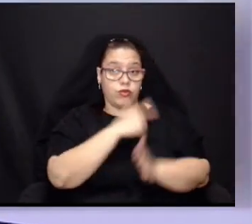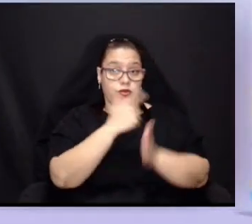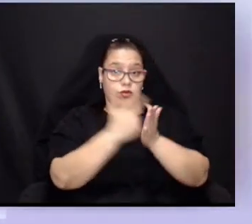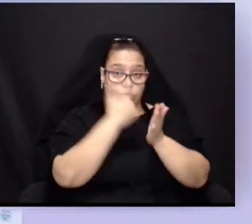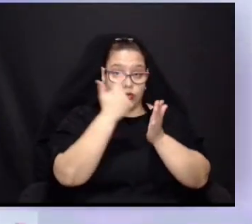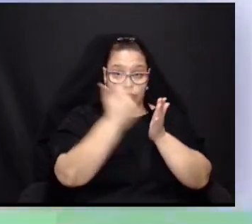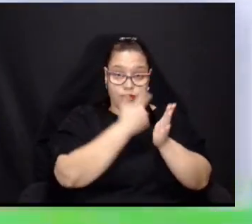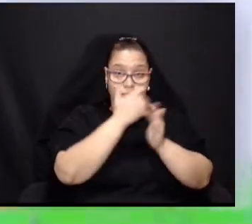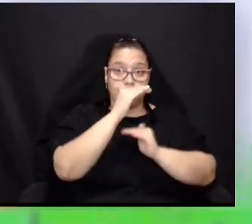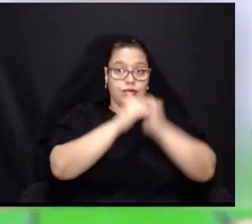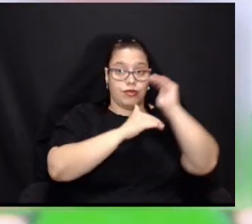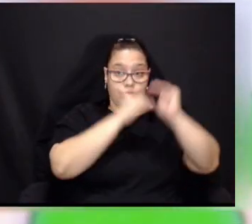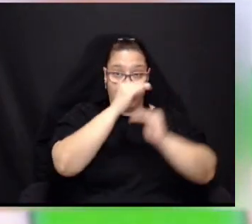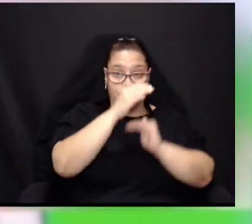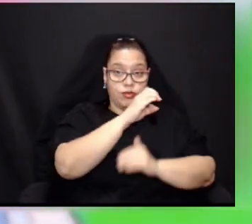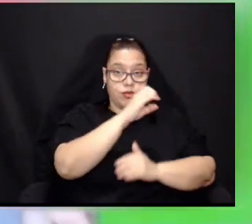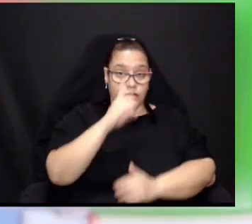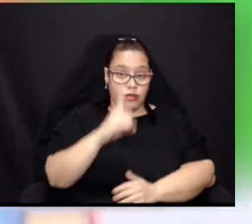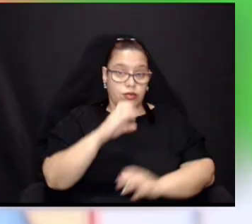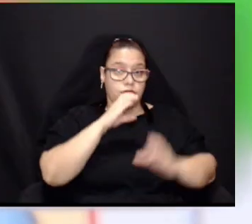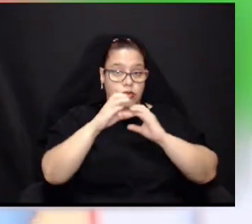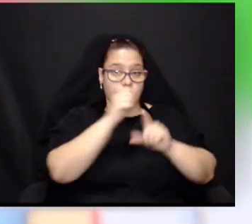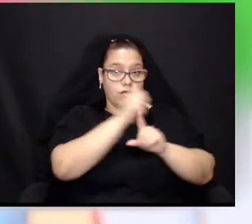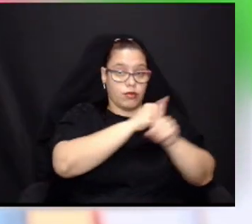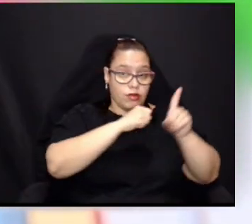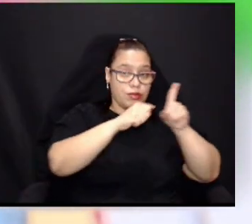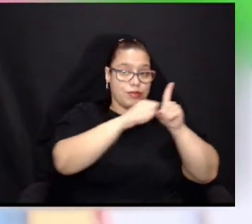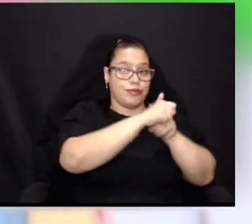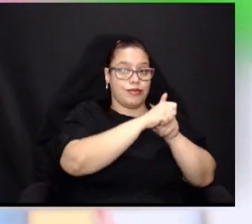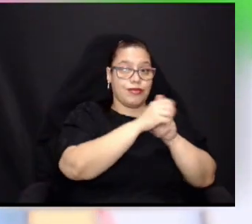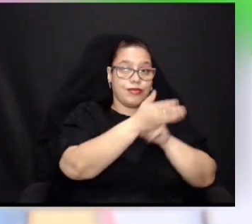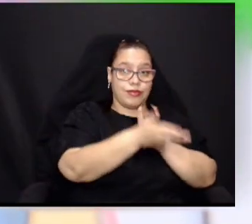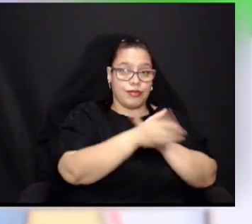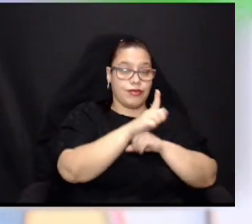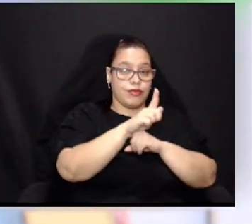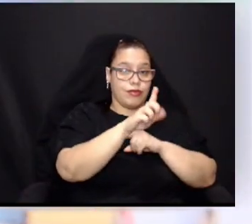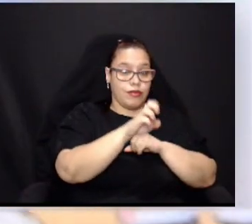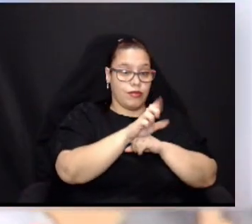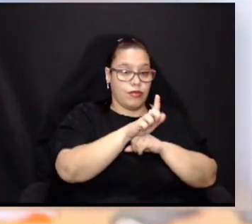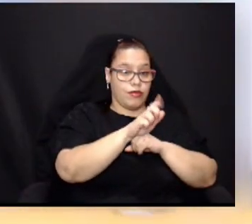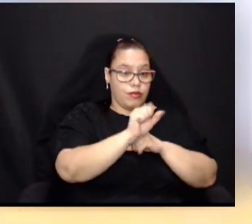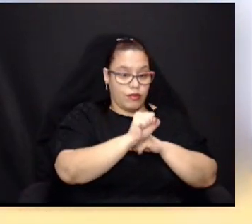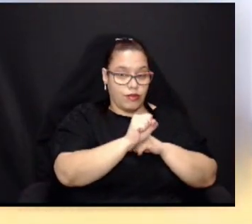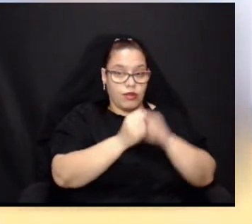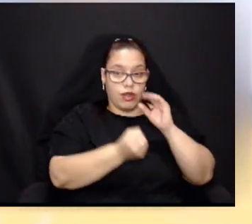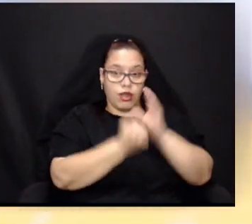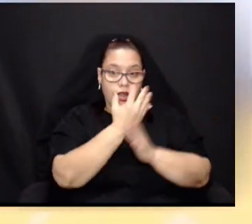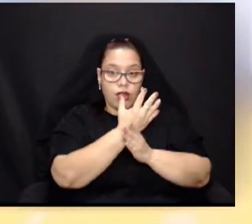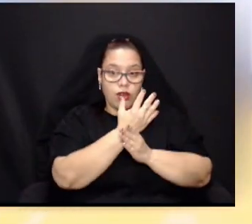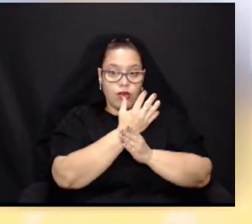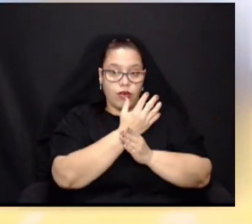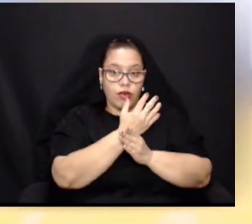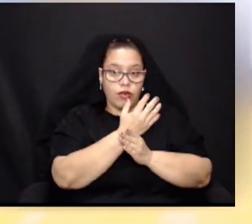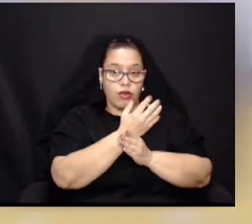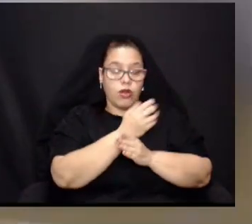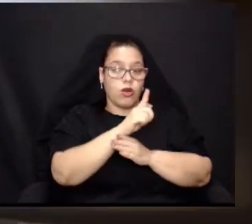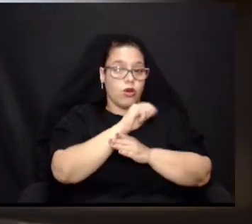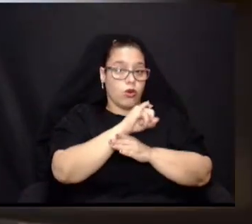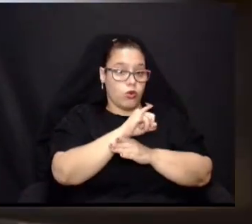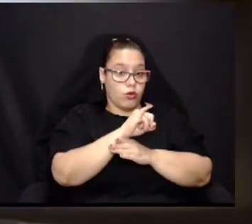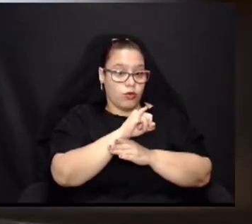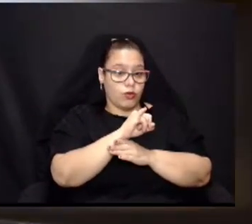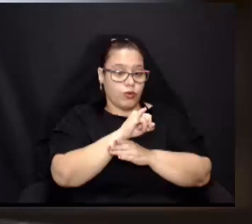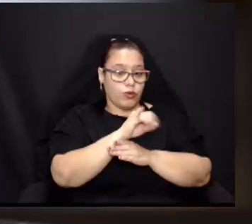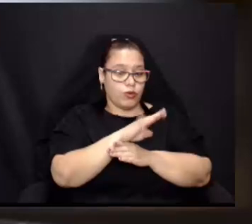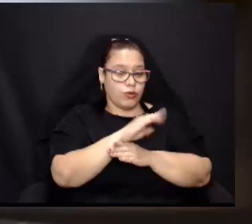pela Coordenadoria de Comunicação Social e o Legis foi inaugurado, foi lançado ali junto com o gibi. Então, quando a gente quer trazer um conteúdo